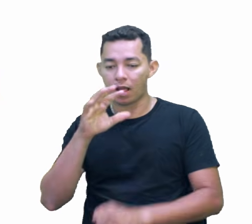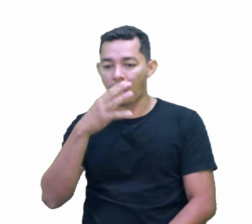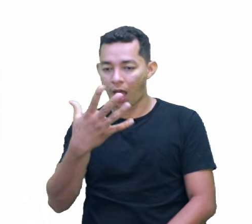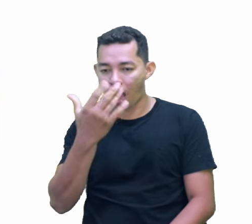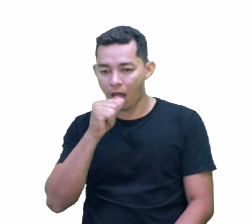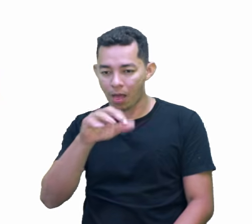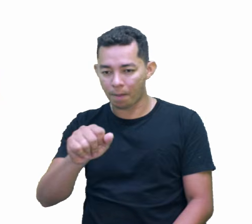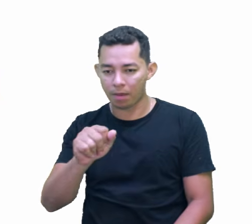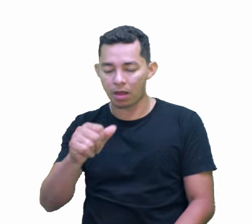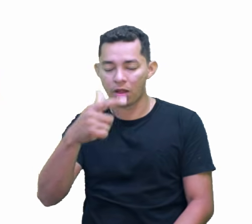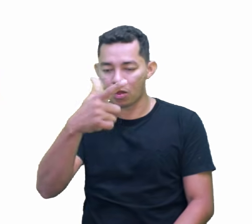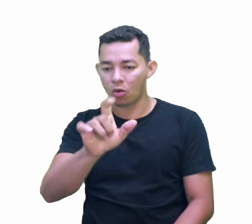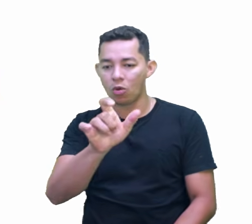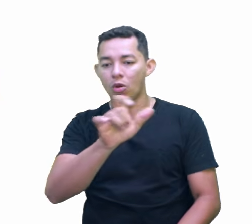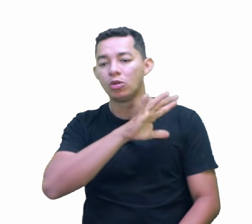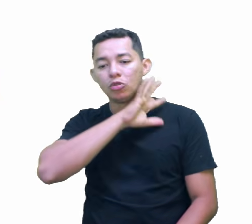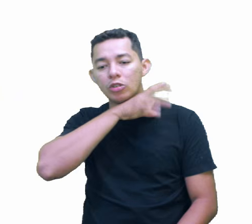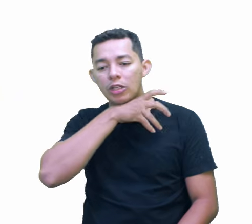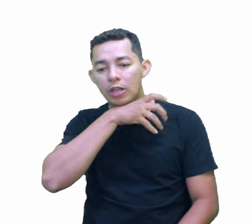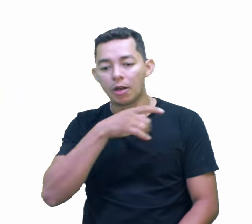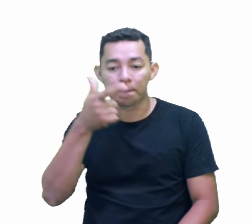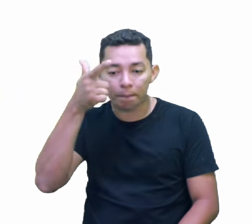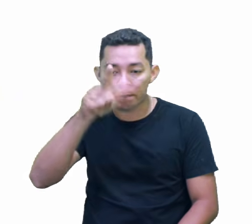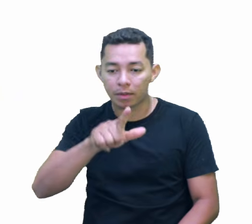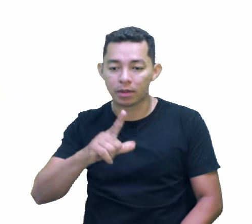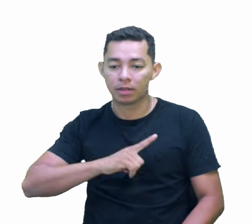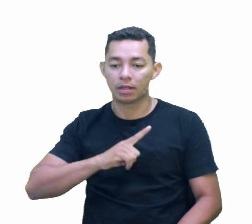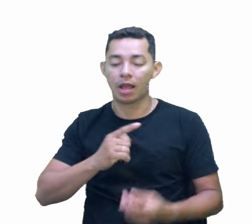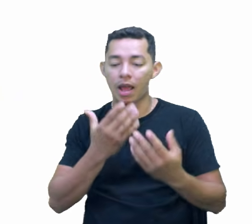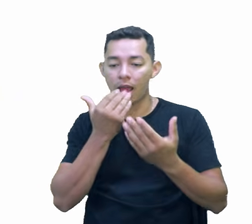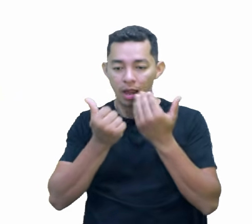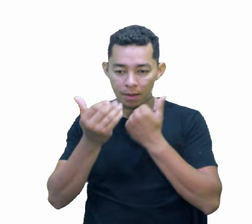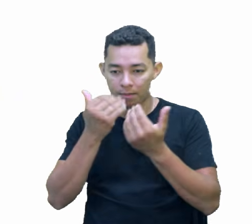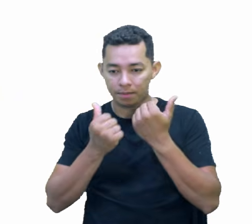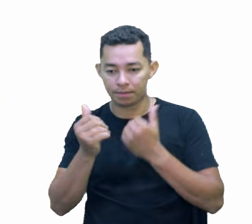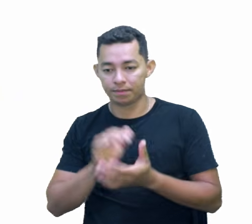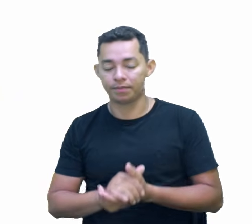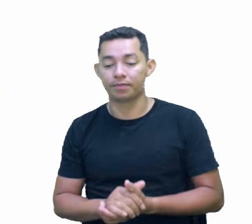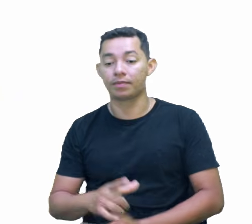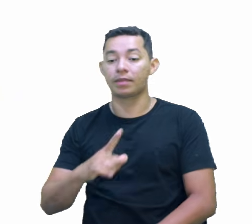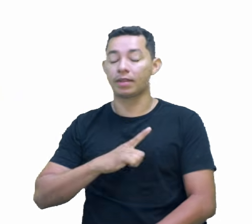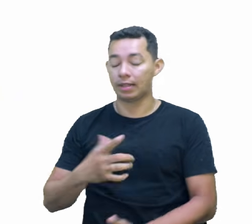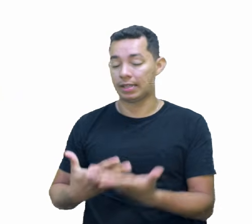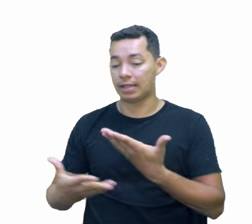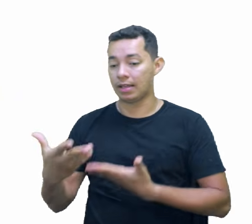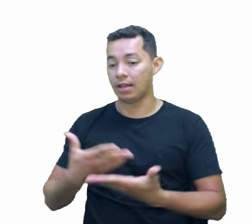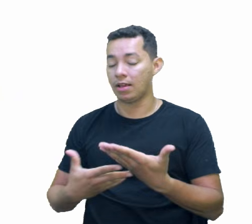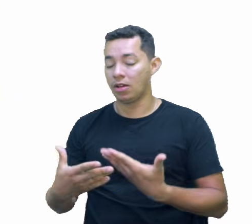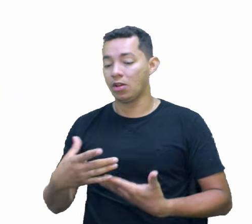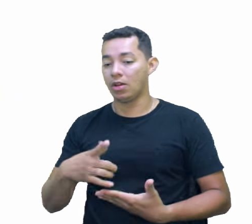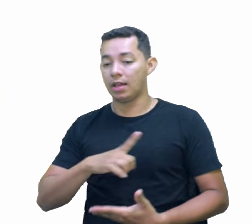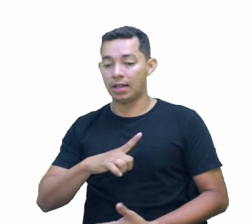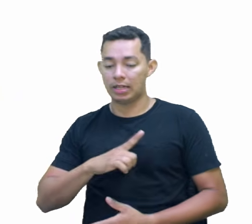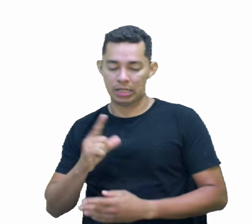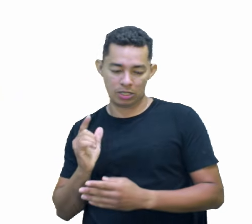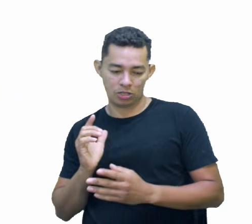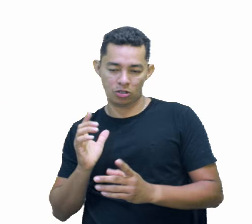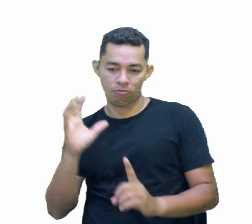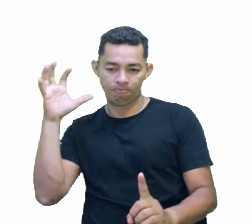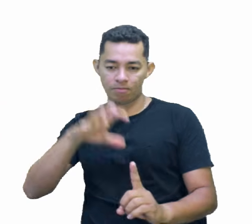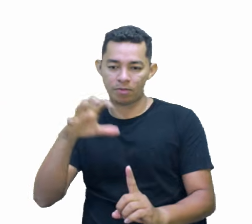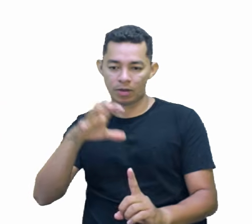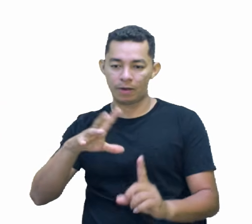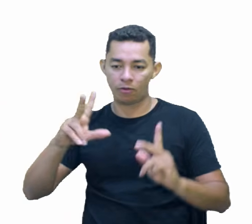se alimentar. Existem relações em que tem intervenções humanas, ou seja, locais onde o